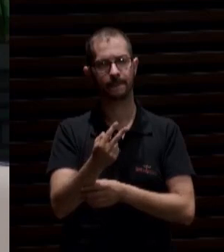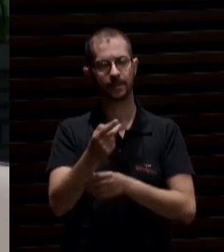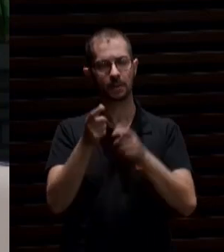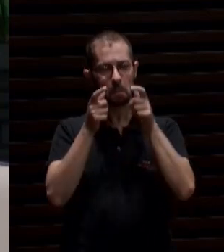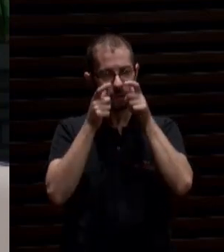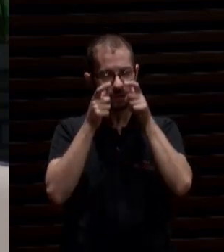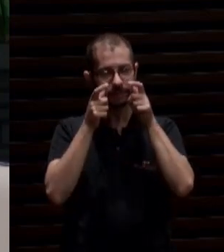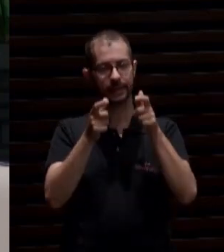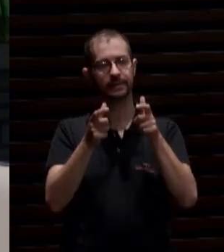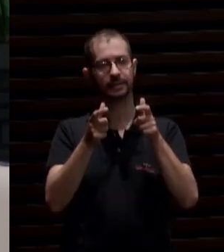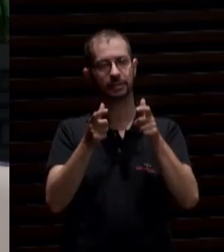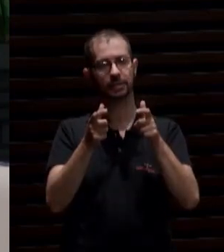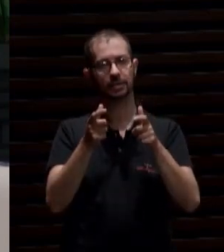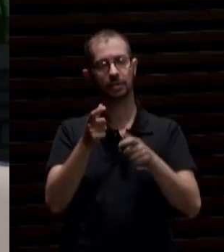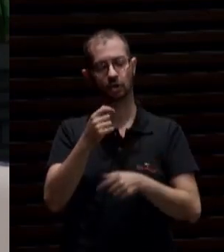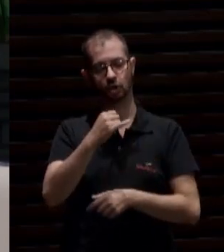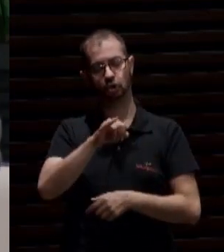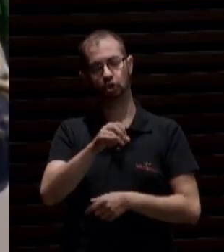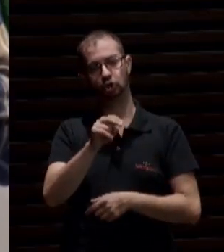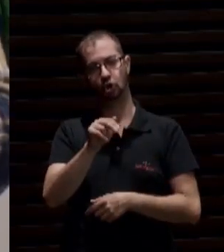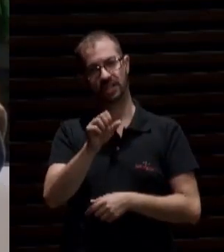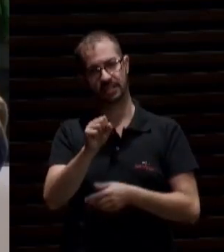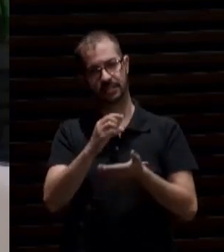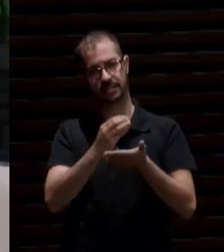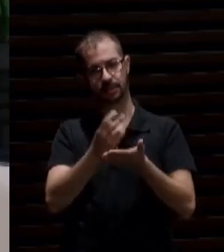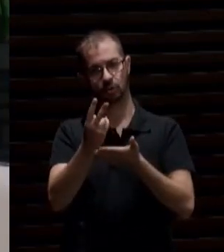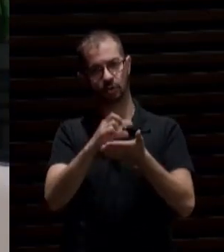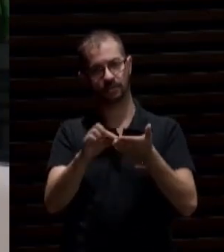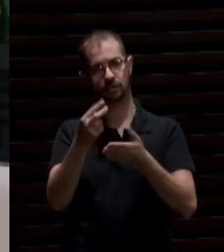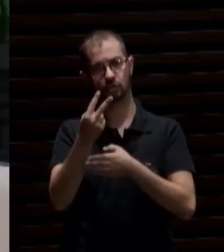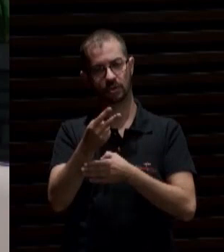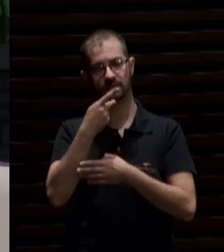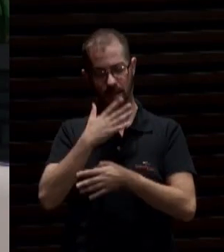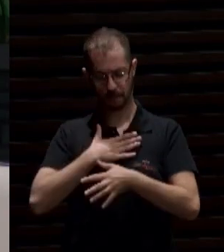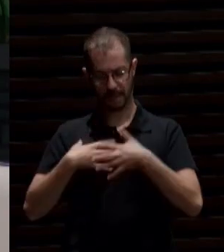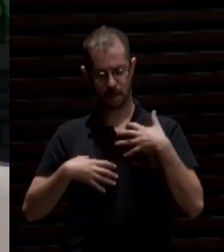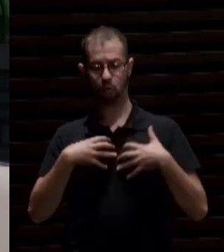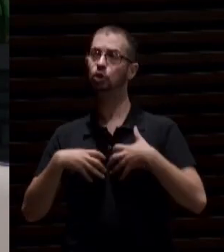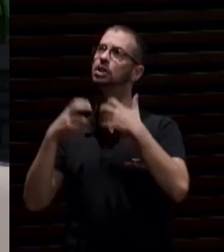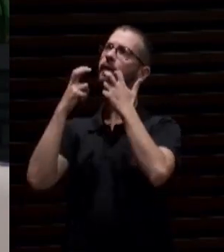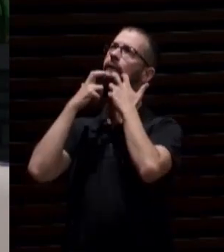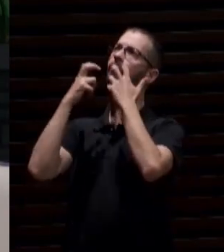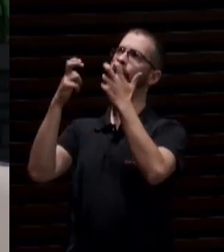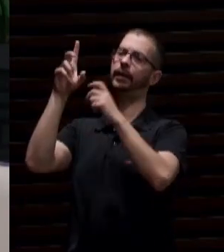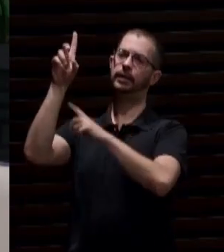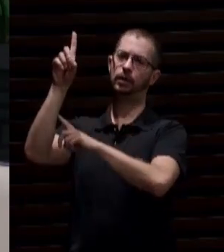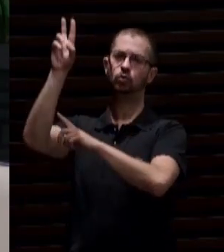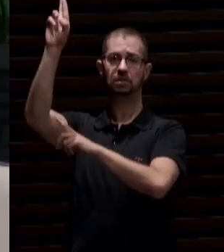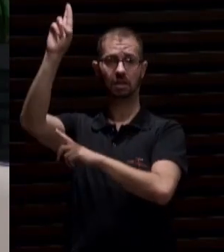questão. Jonas 2, 2 diz assim: "E disse, na minha angústia clamei ao Senhor, e ele me